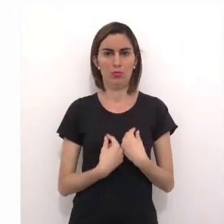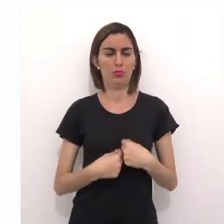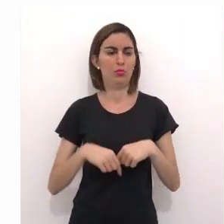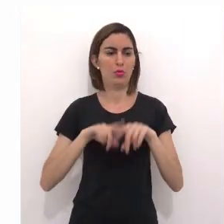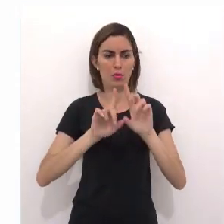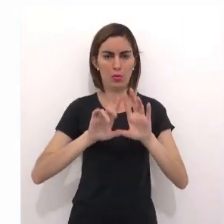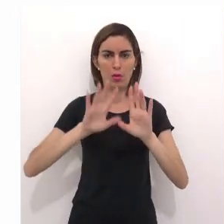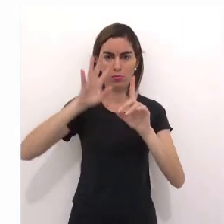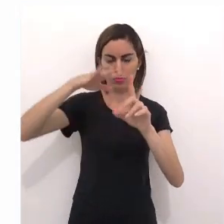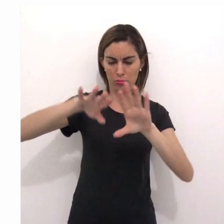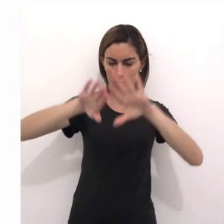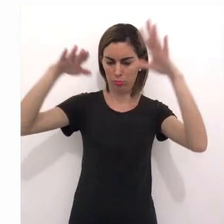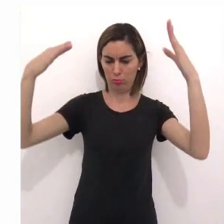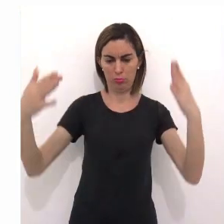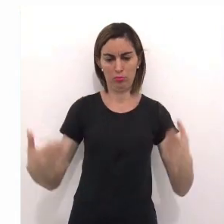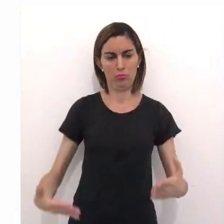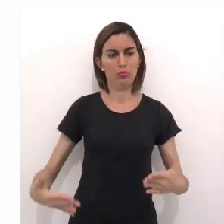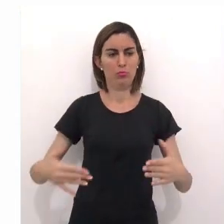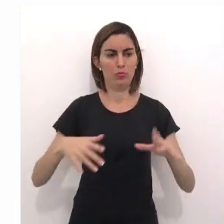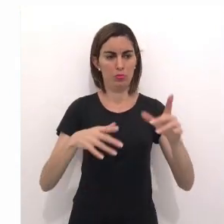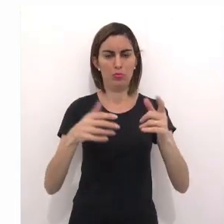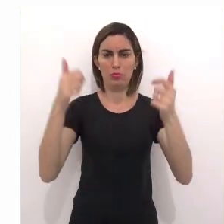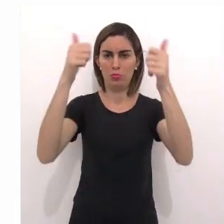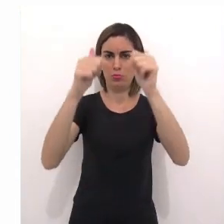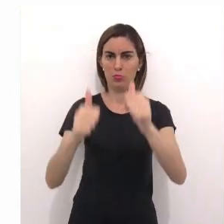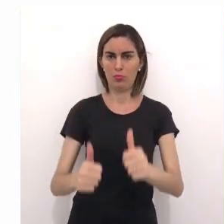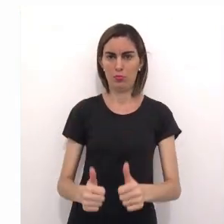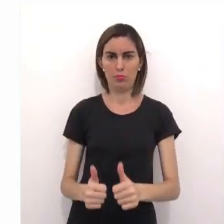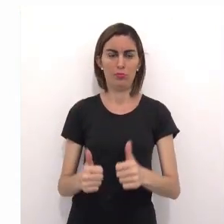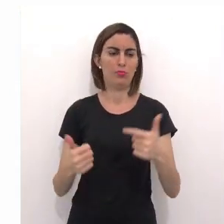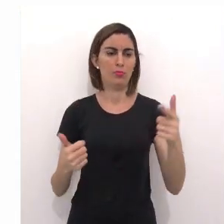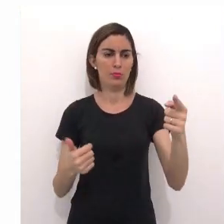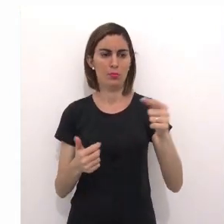um altar com a imagem cristã,